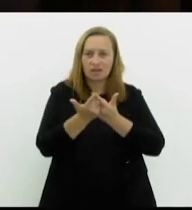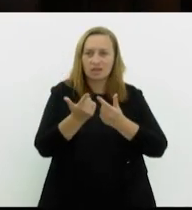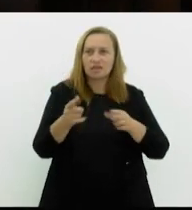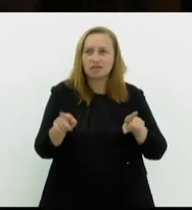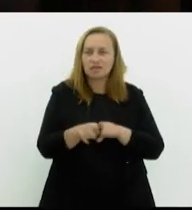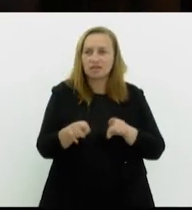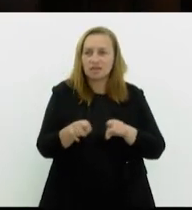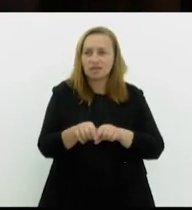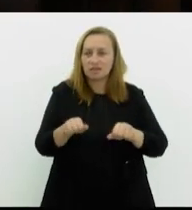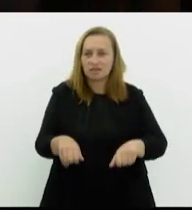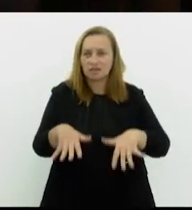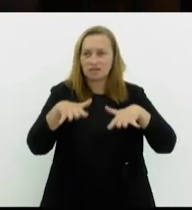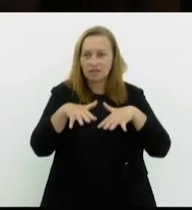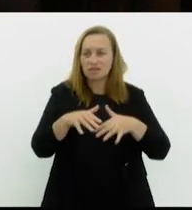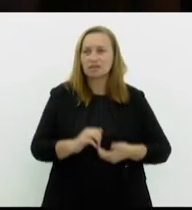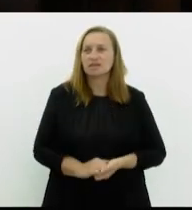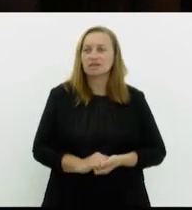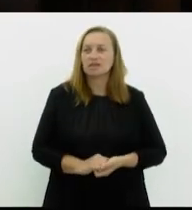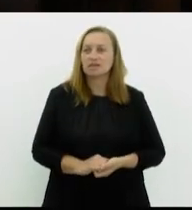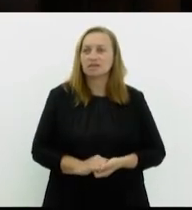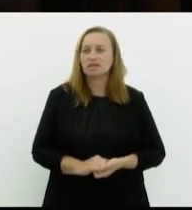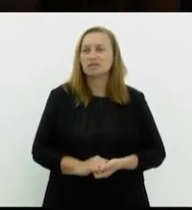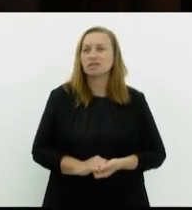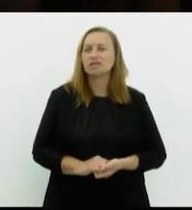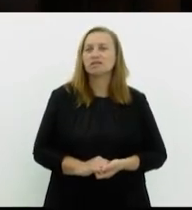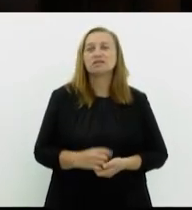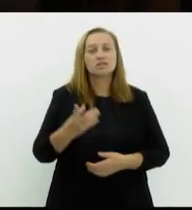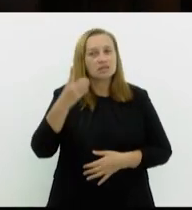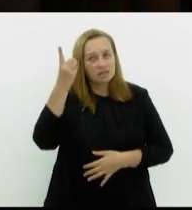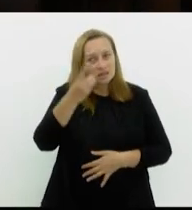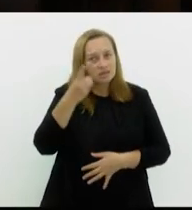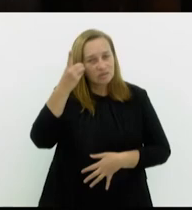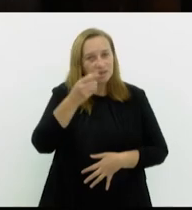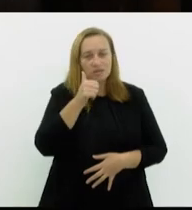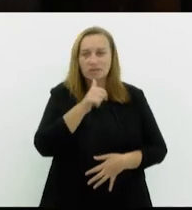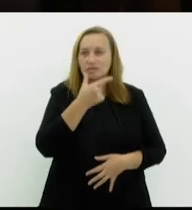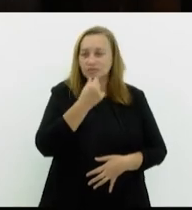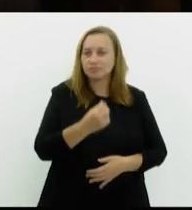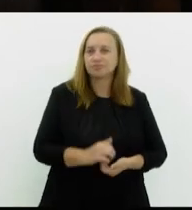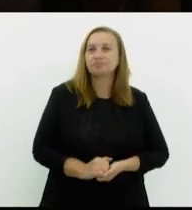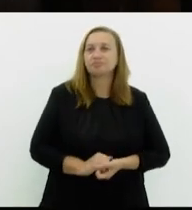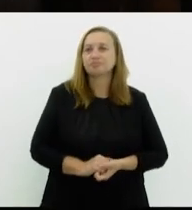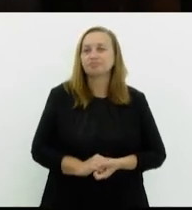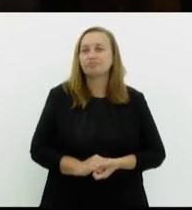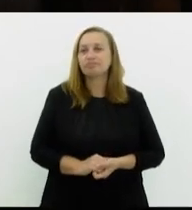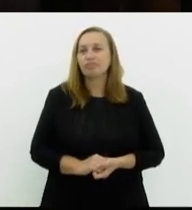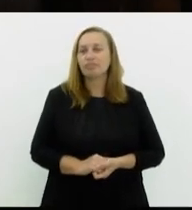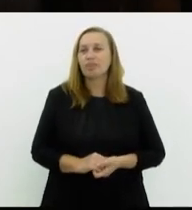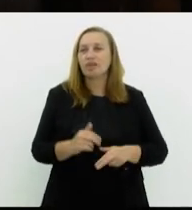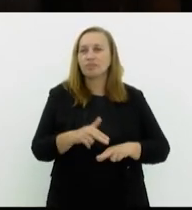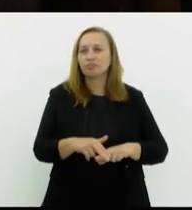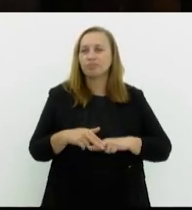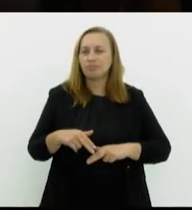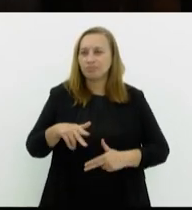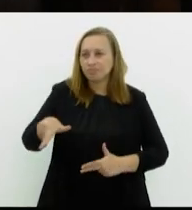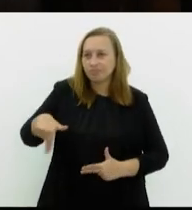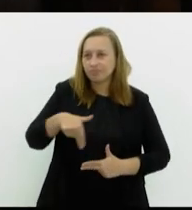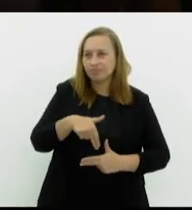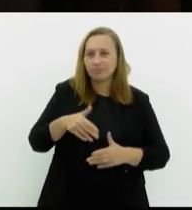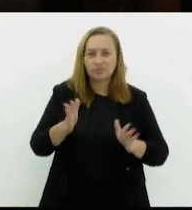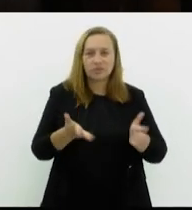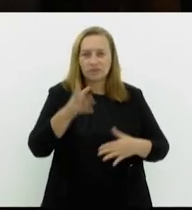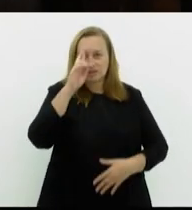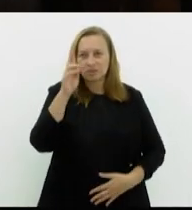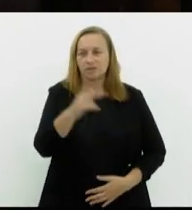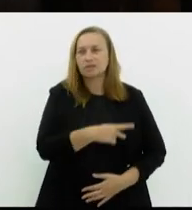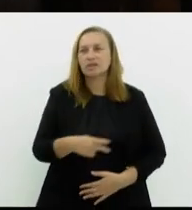no plenário, funcionários dessa casa, deputados e deputadas. O motivo de eu vir nessa tribuna hoje,